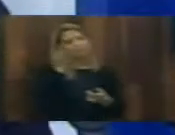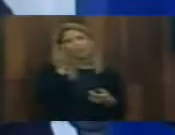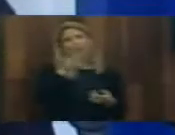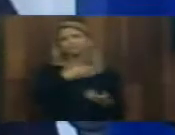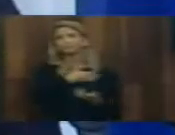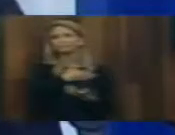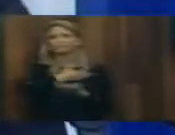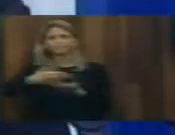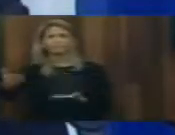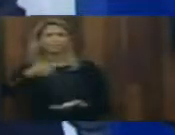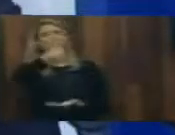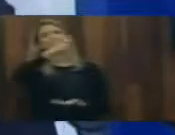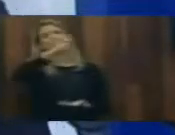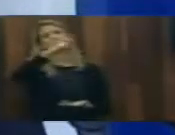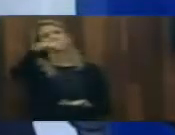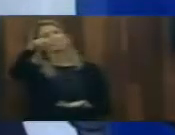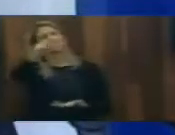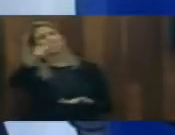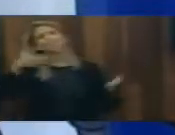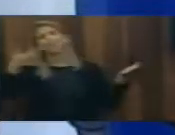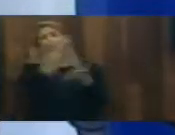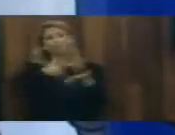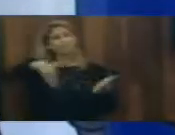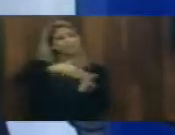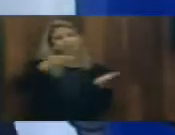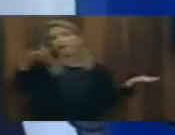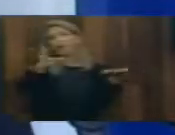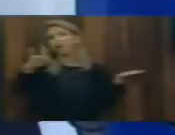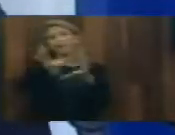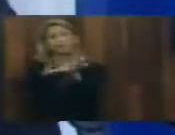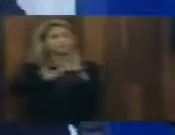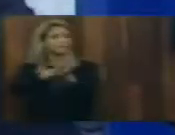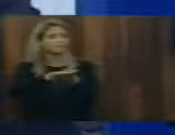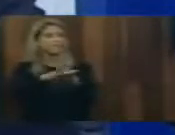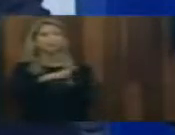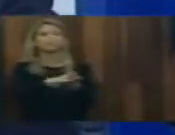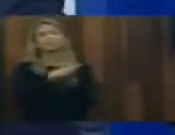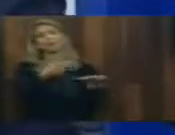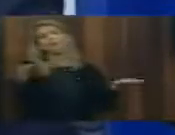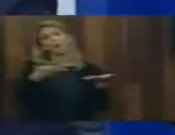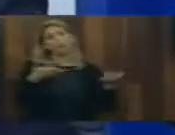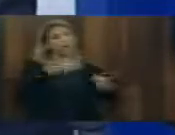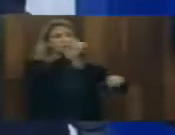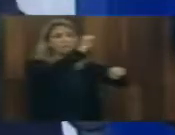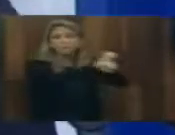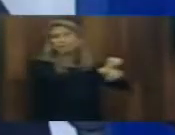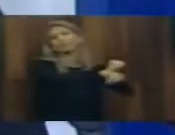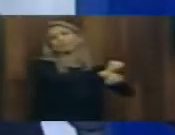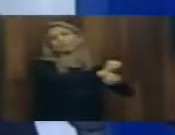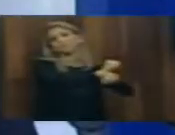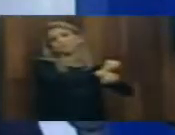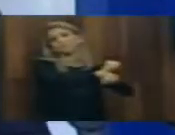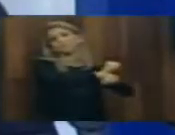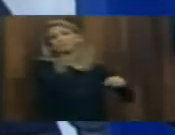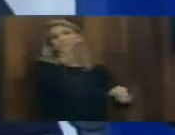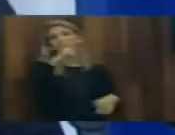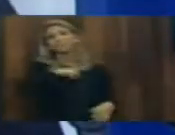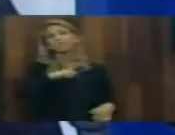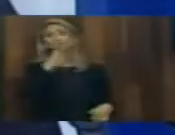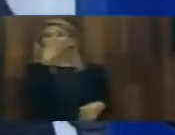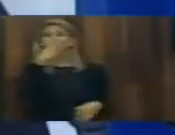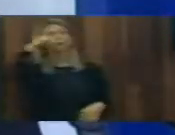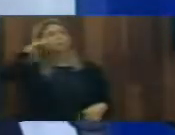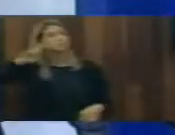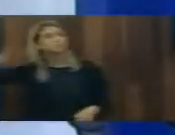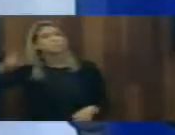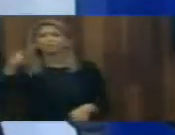dias e a coordenadoria do idoso não voltou a funcionar. E já temos uma semana e